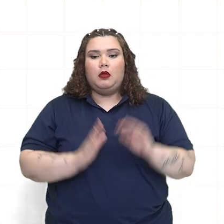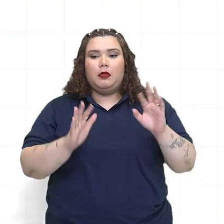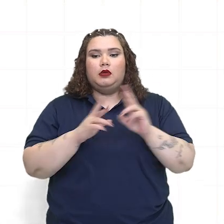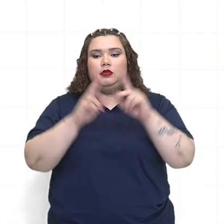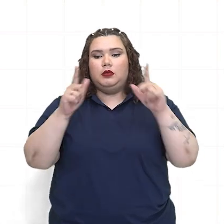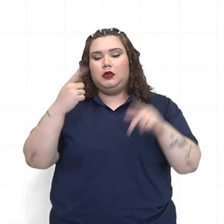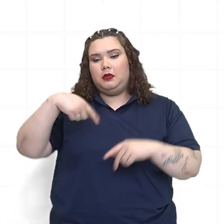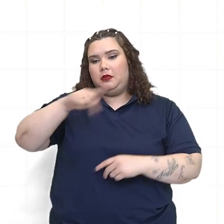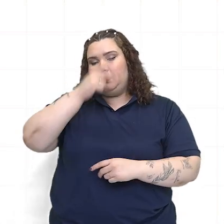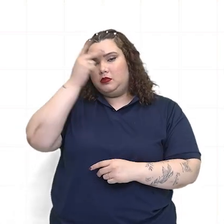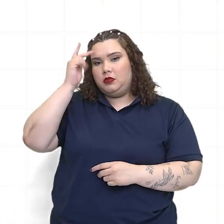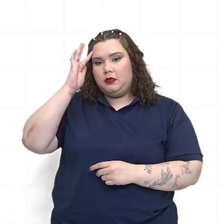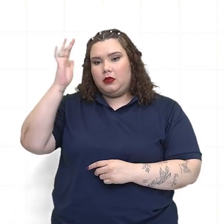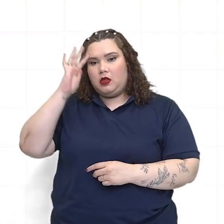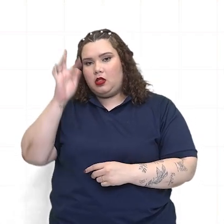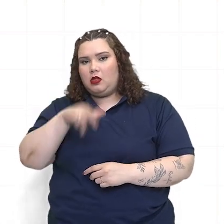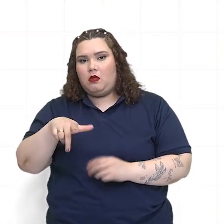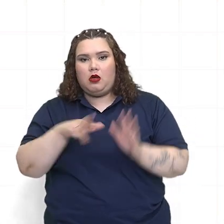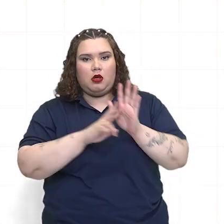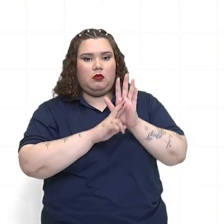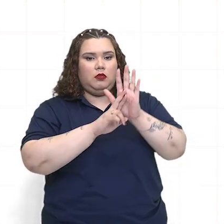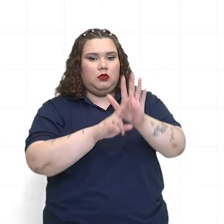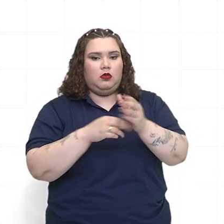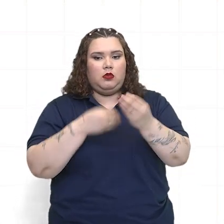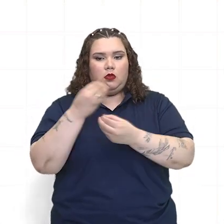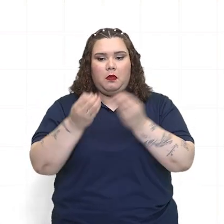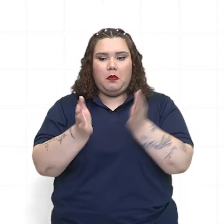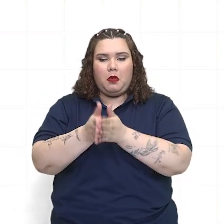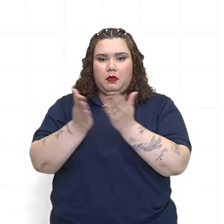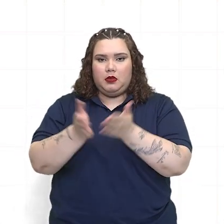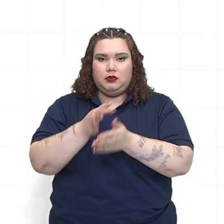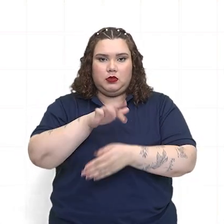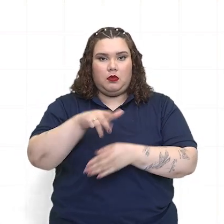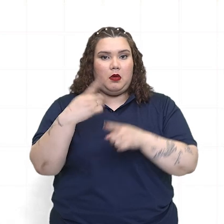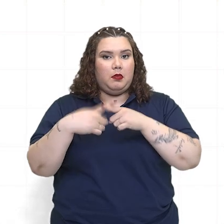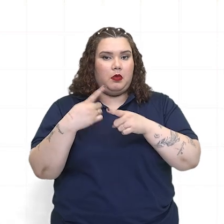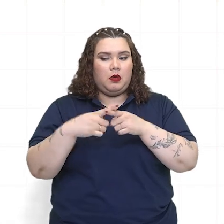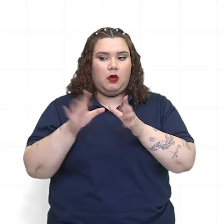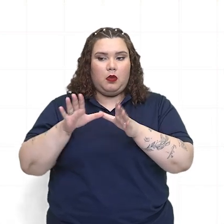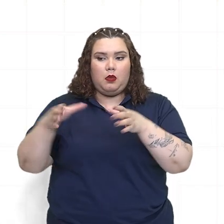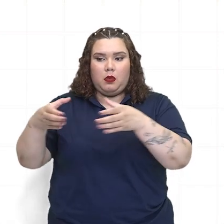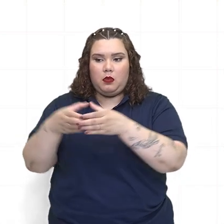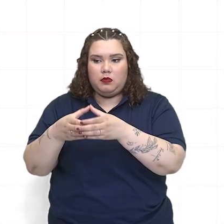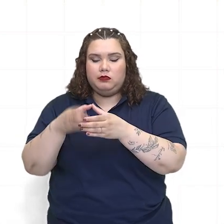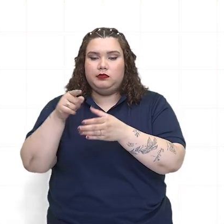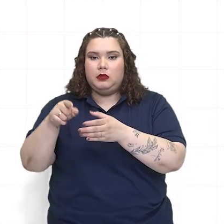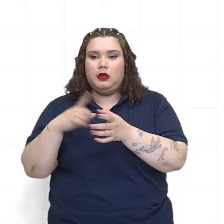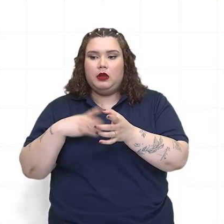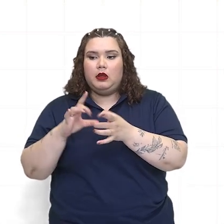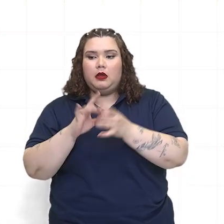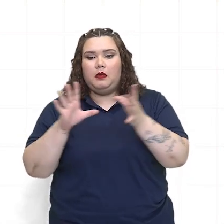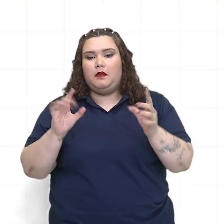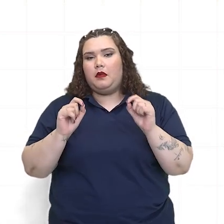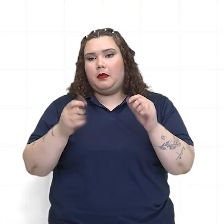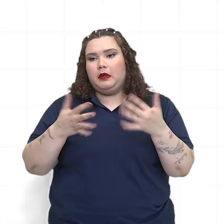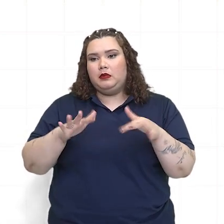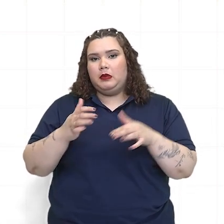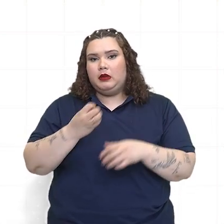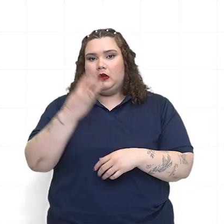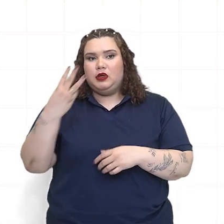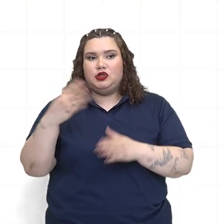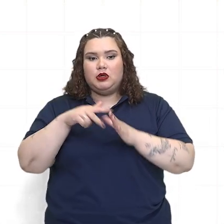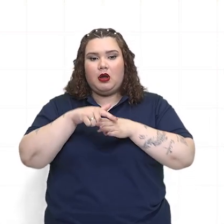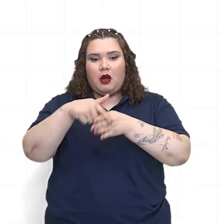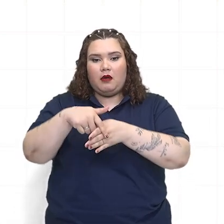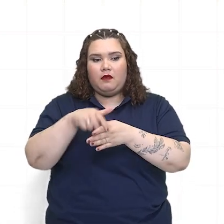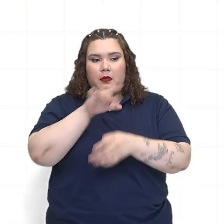do que muitos pensam, não era uma representação do ideal de pobreza, uma vez que a ordem fornecia pelo menos 3